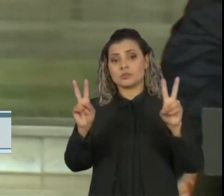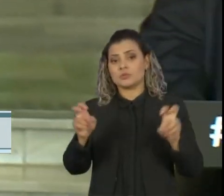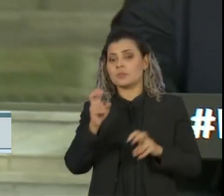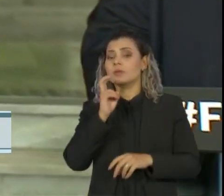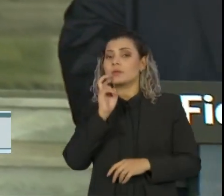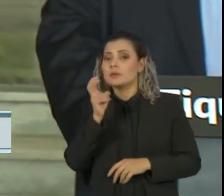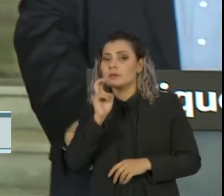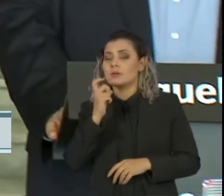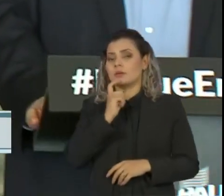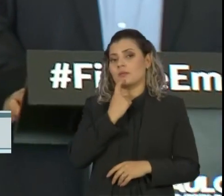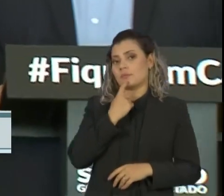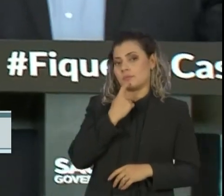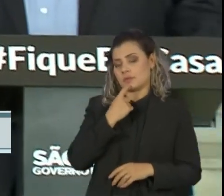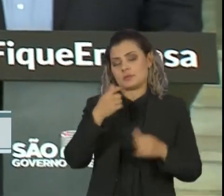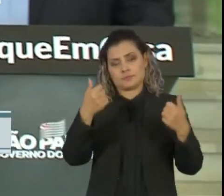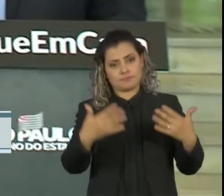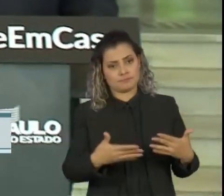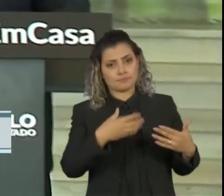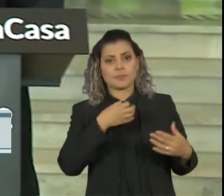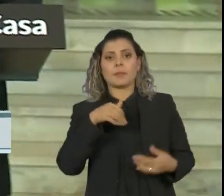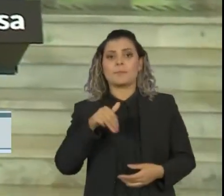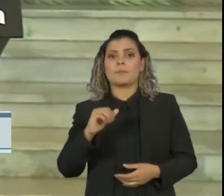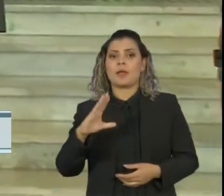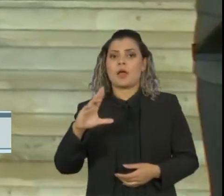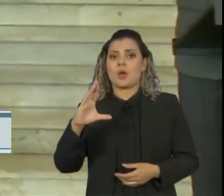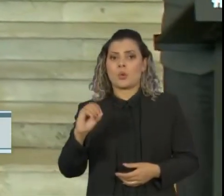com comentários do Marco Vignoli.